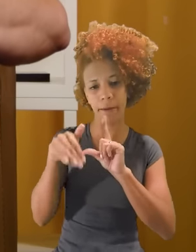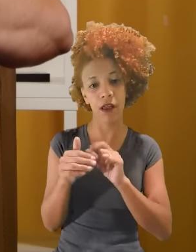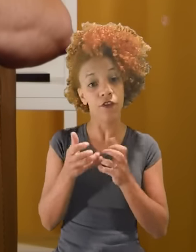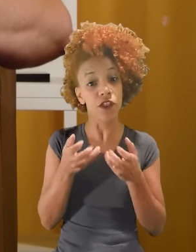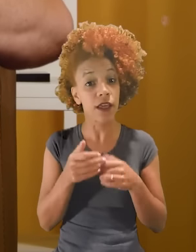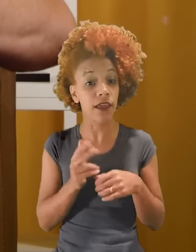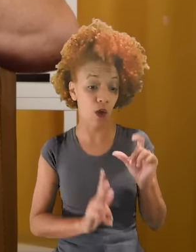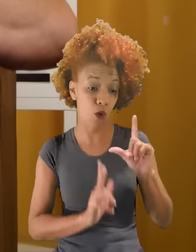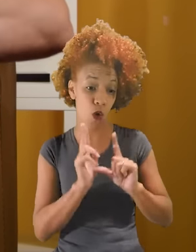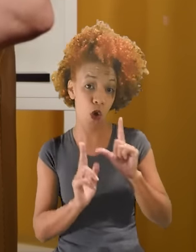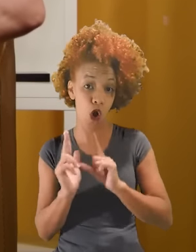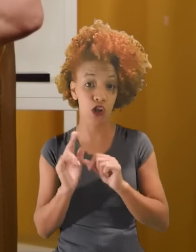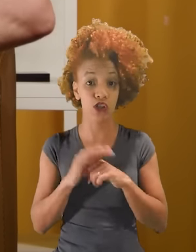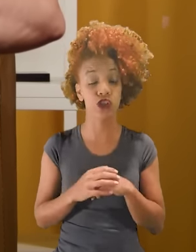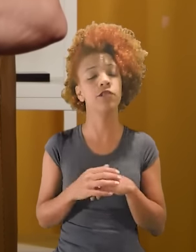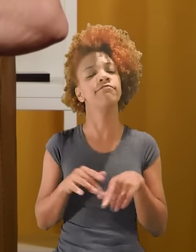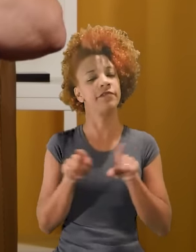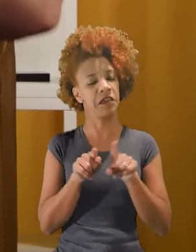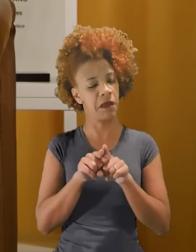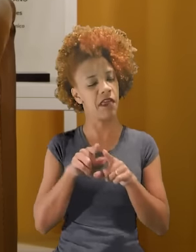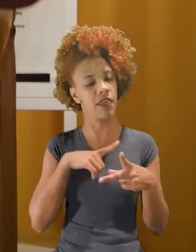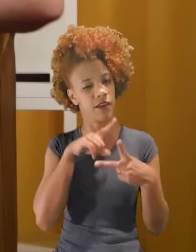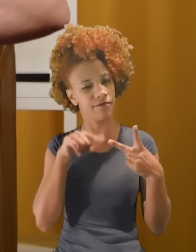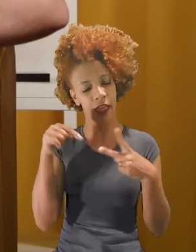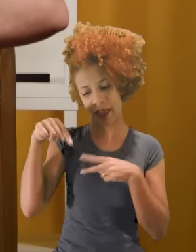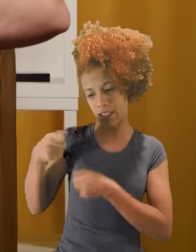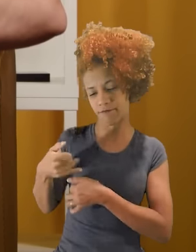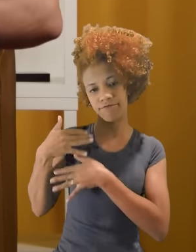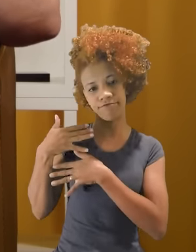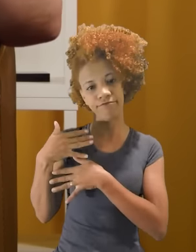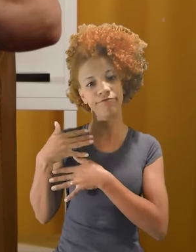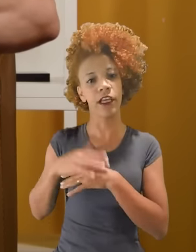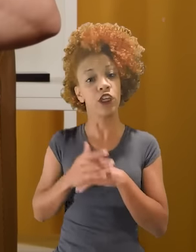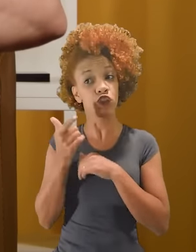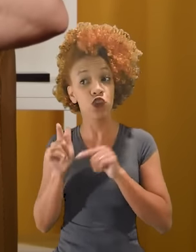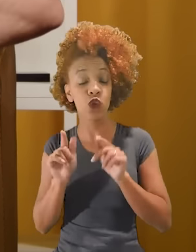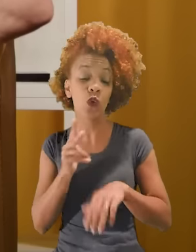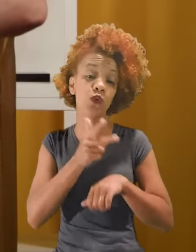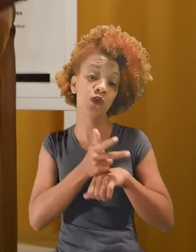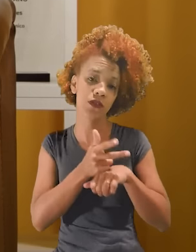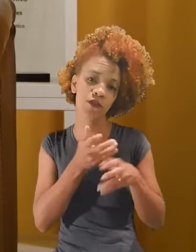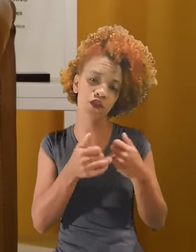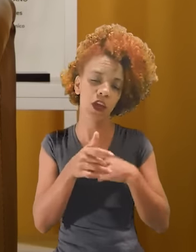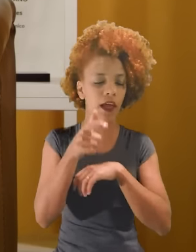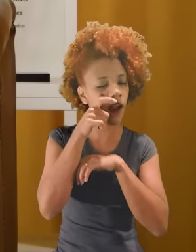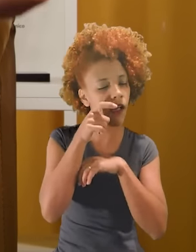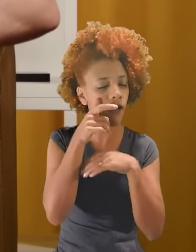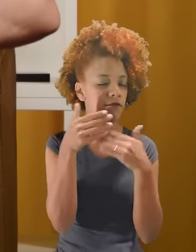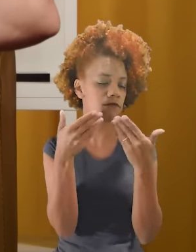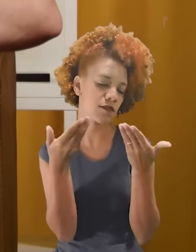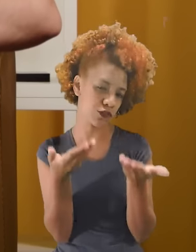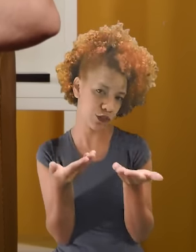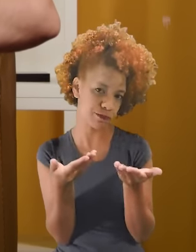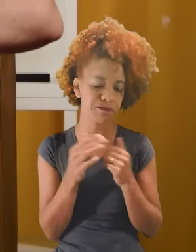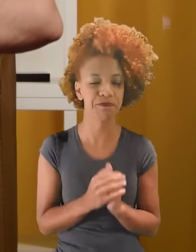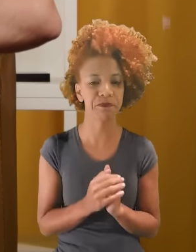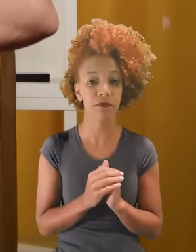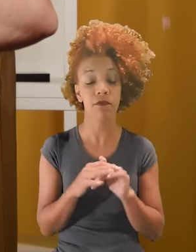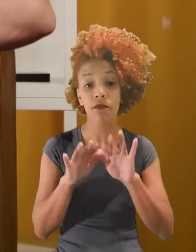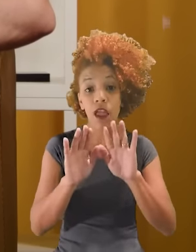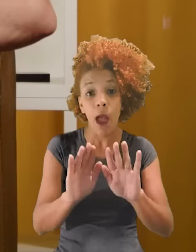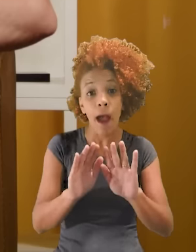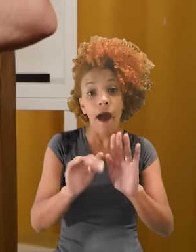você queira ver o canal de cortes, estamos com ele aqui também na descrição de outros vídeos que você queira supostamente assistir.